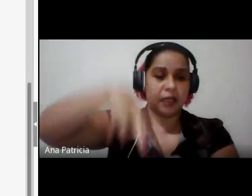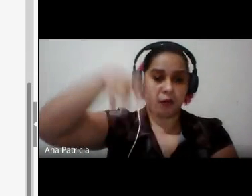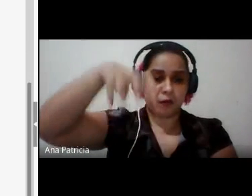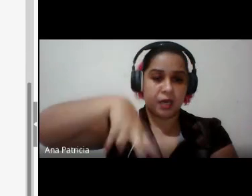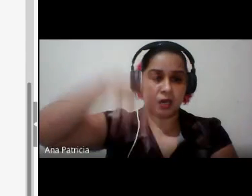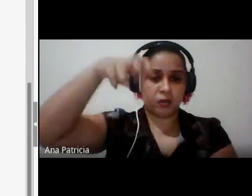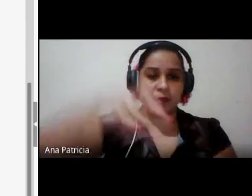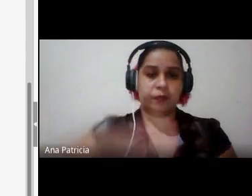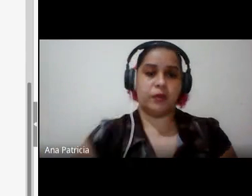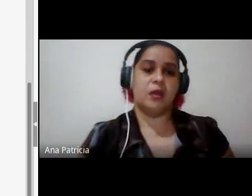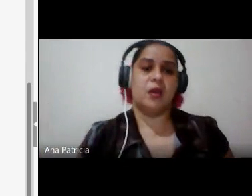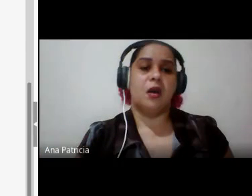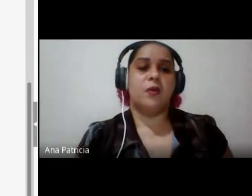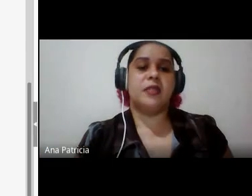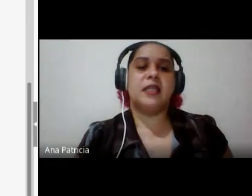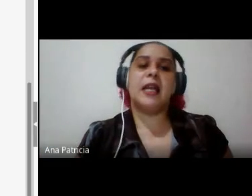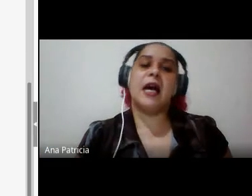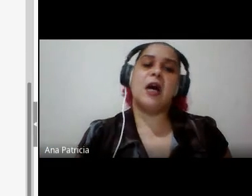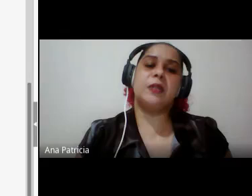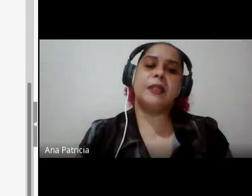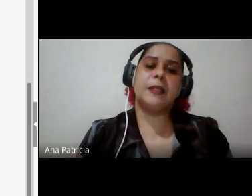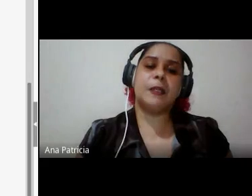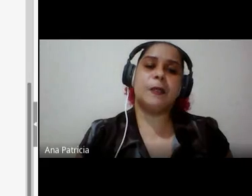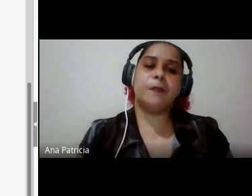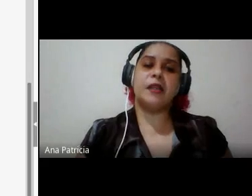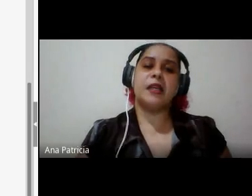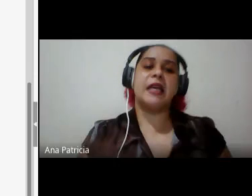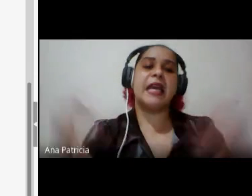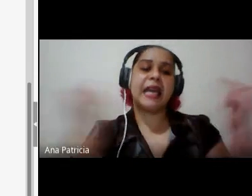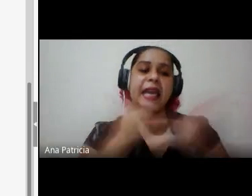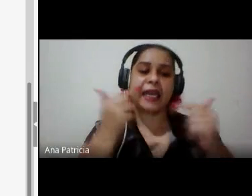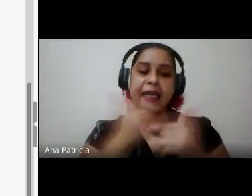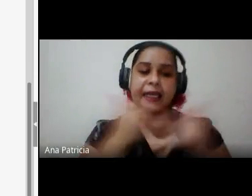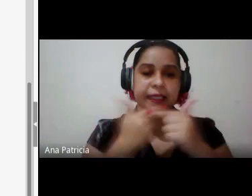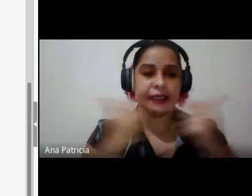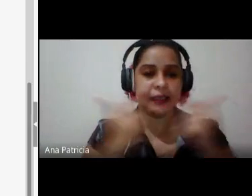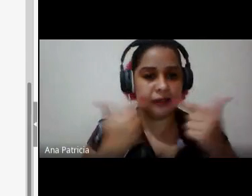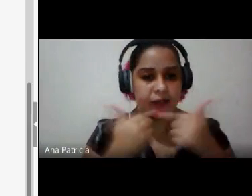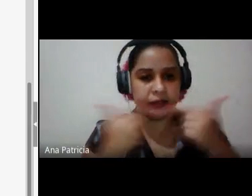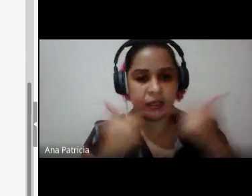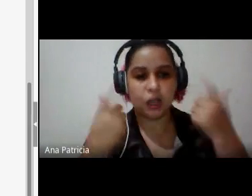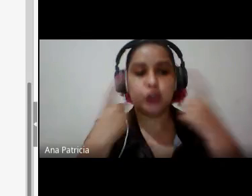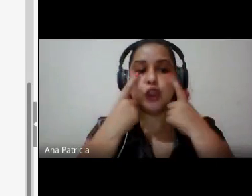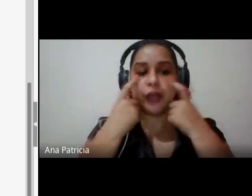tem movimento. O sinal de rir,